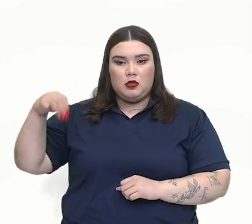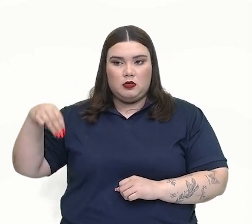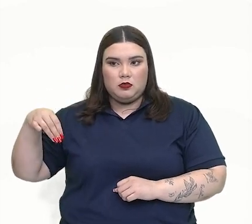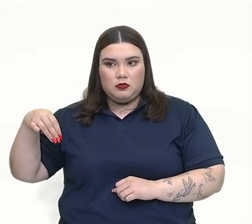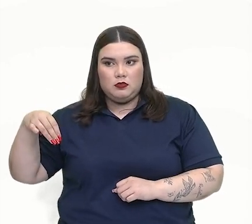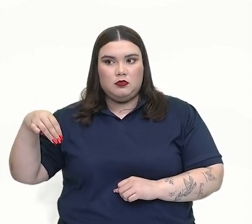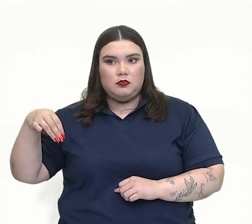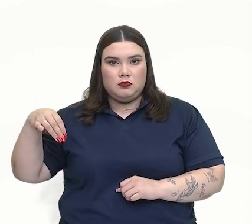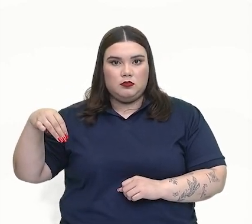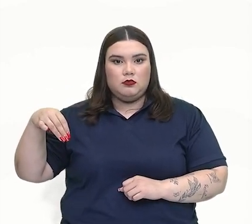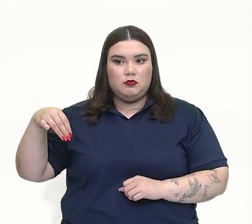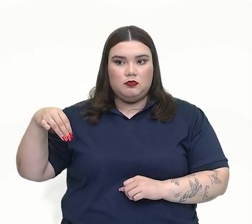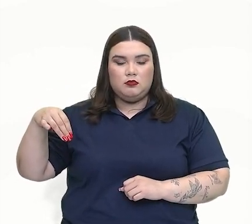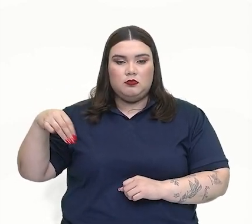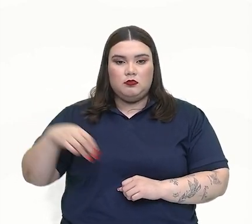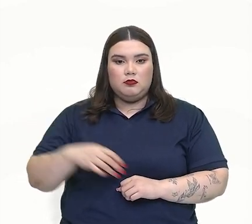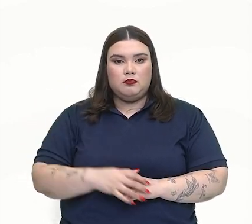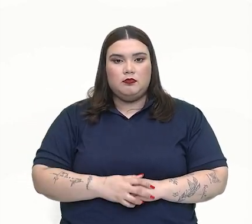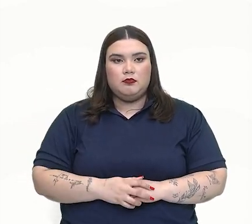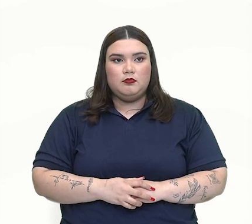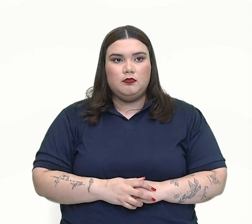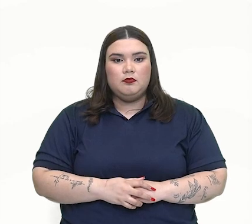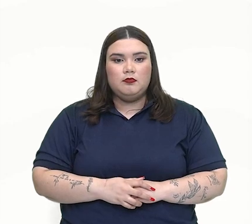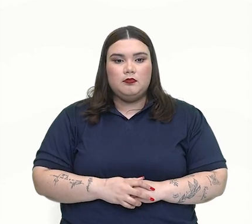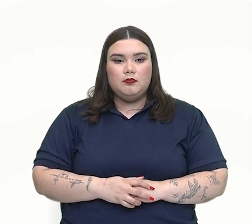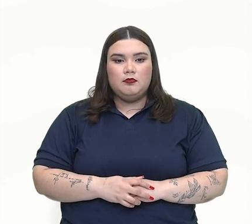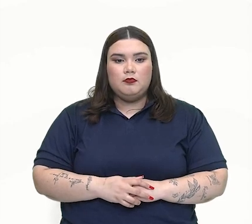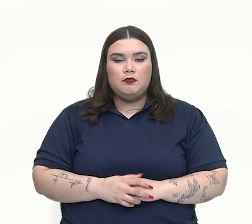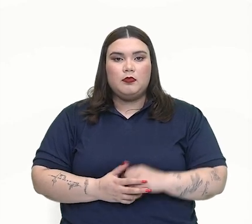237 hectômetro, né?